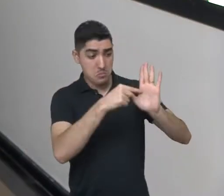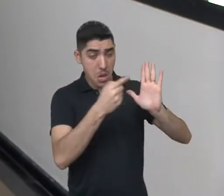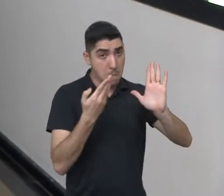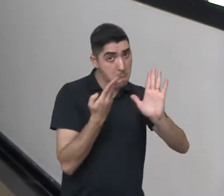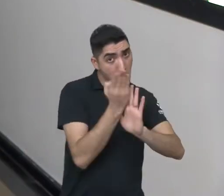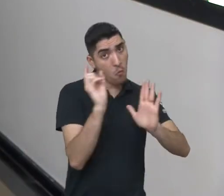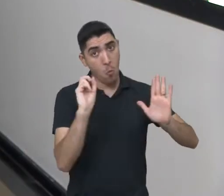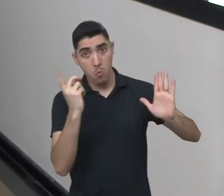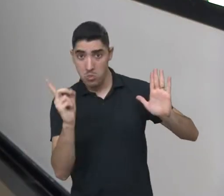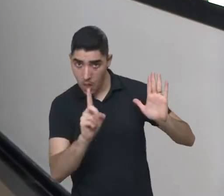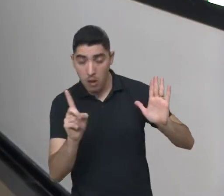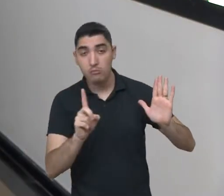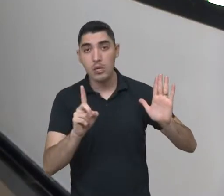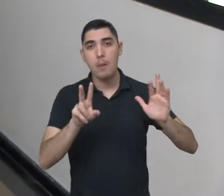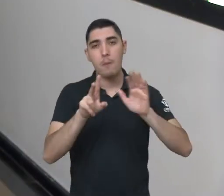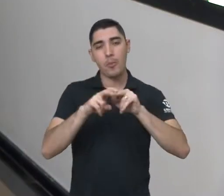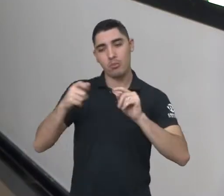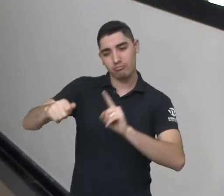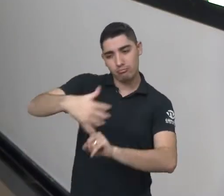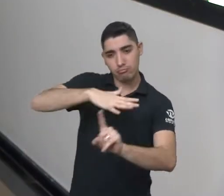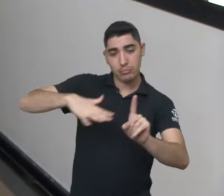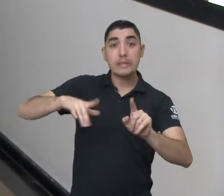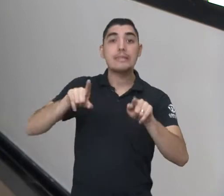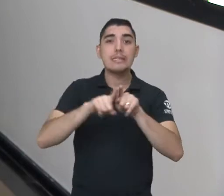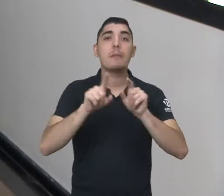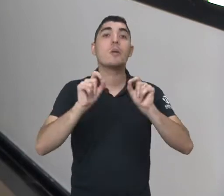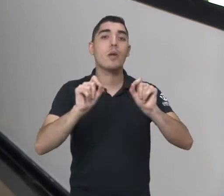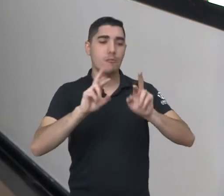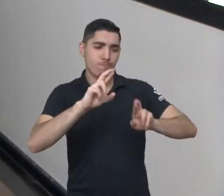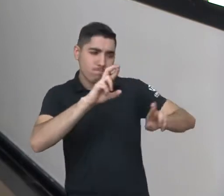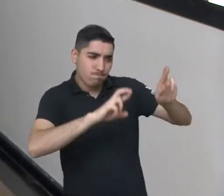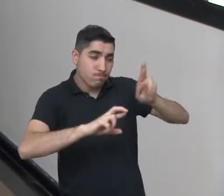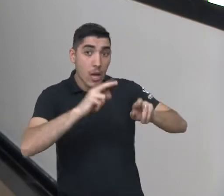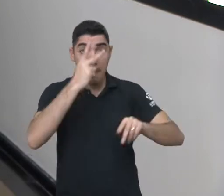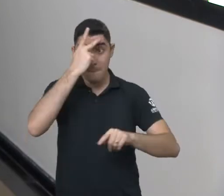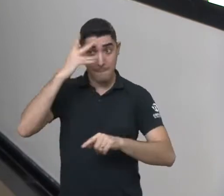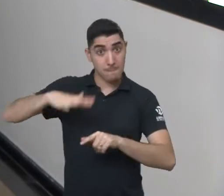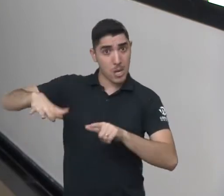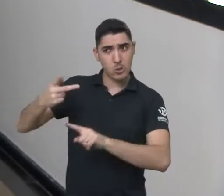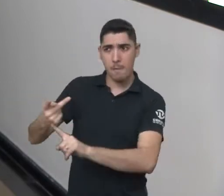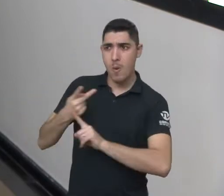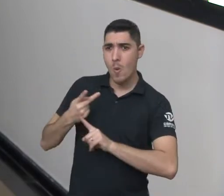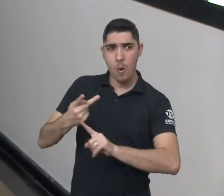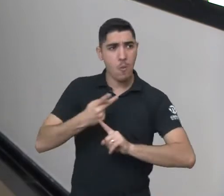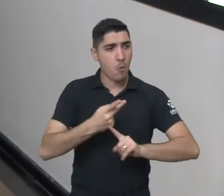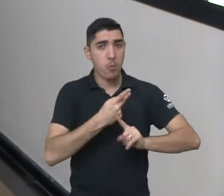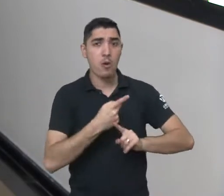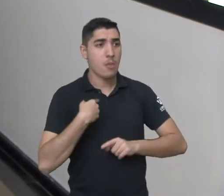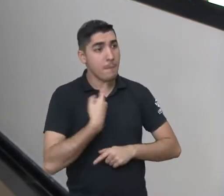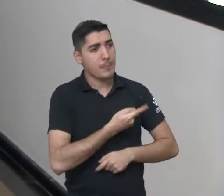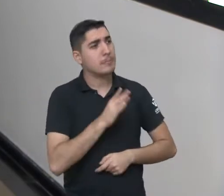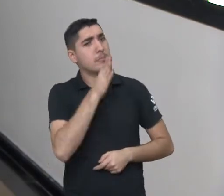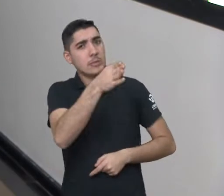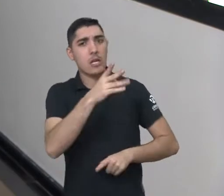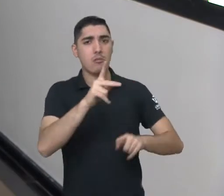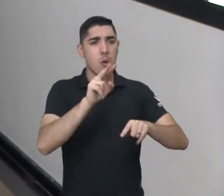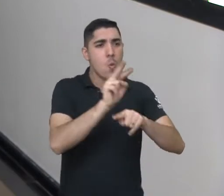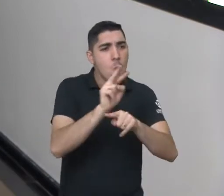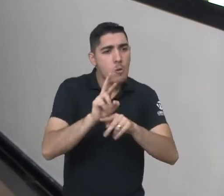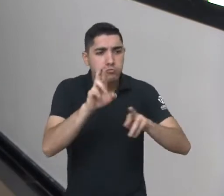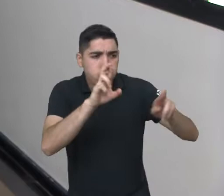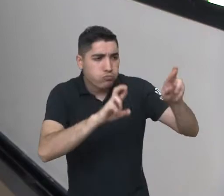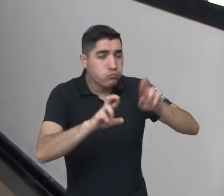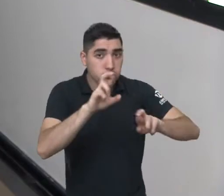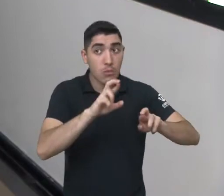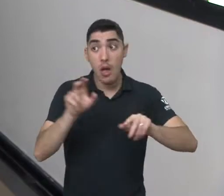aprovação de leis, na aprovação da legislação ambiental e também na fiscalização. A gente é muito procurado, a população, cada vez mais a gente sente